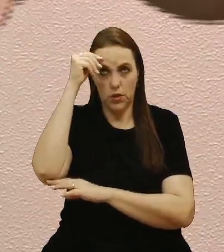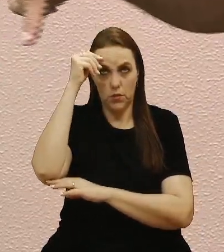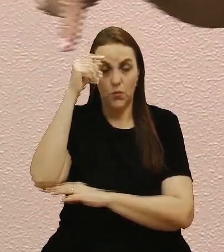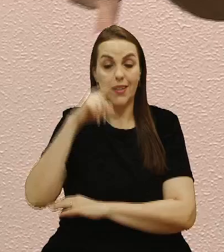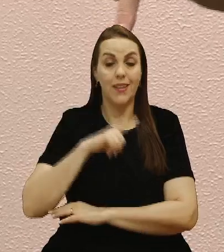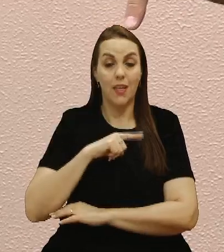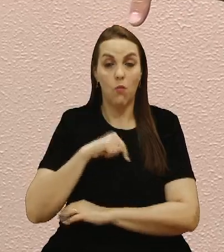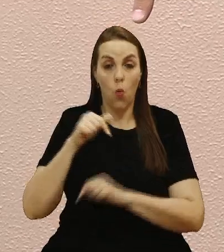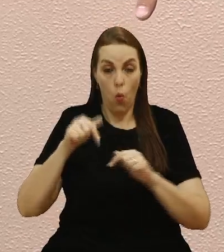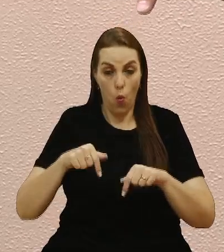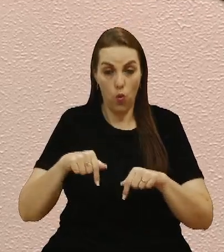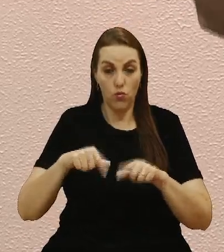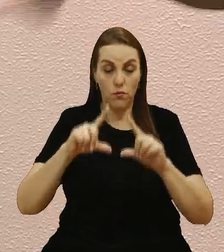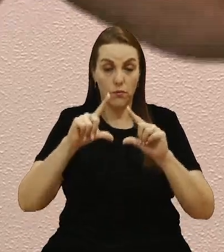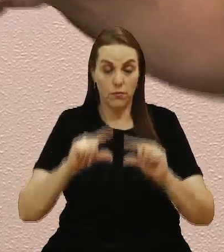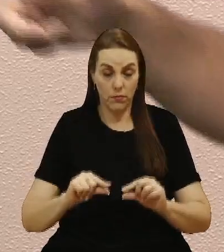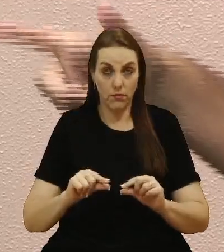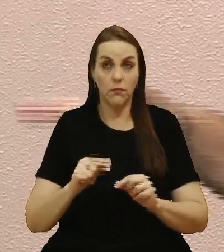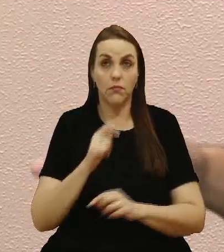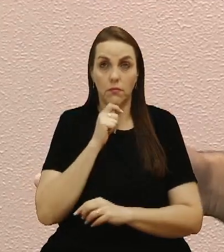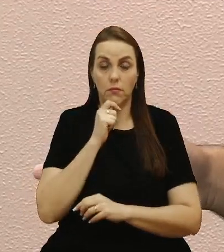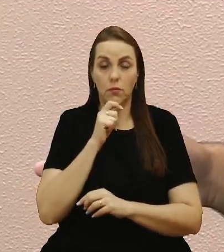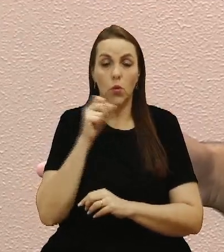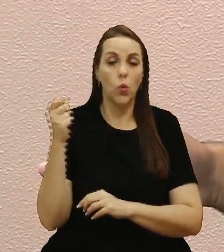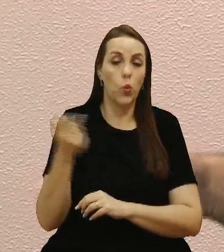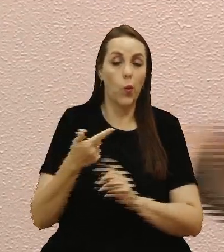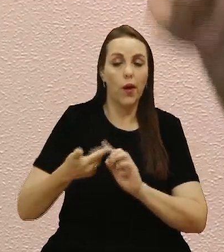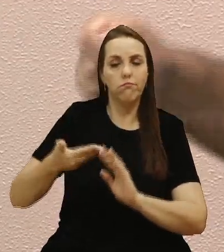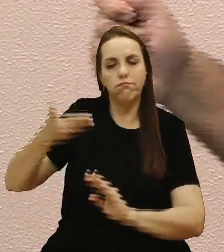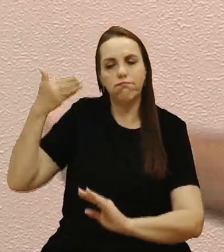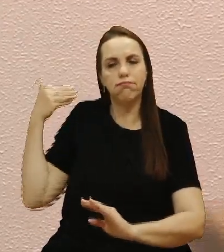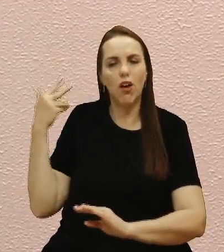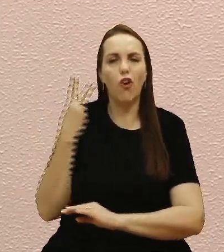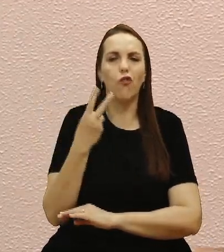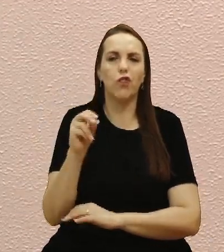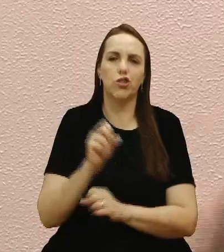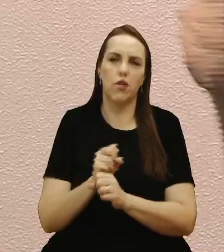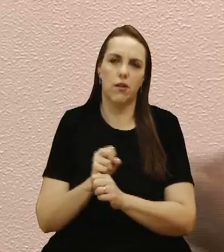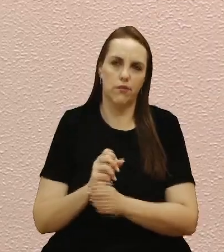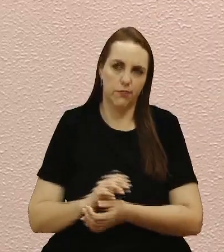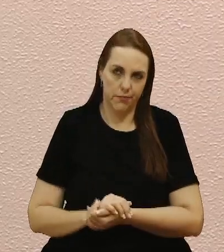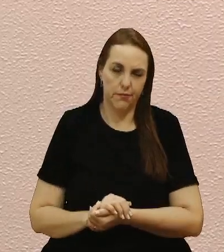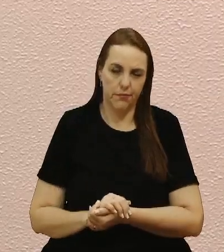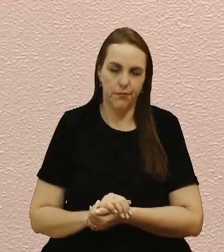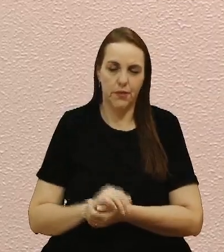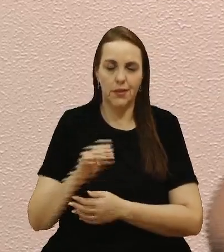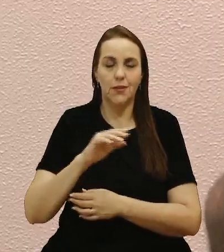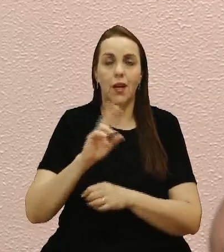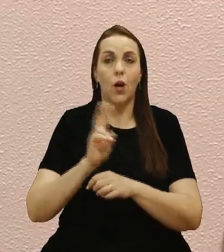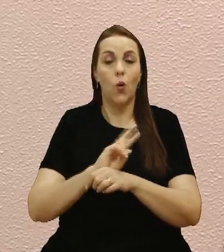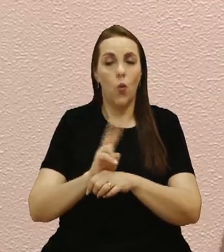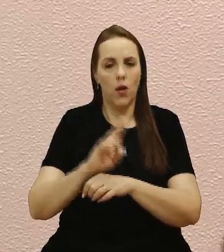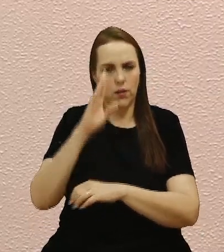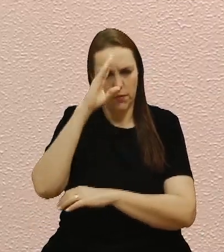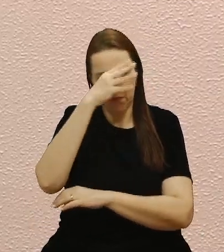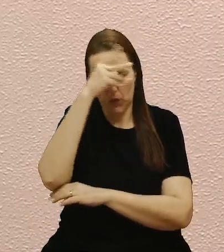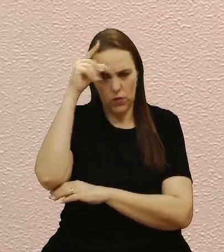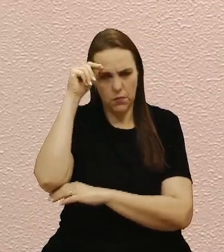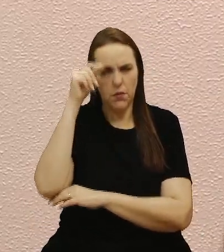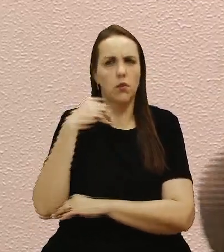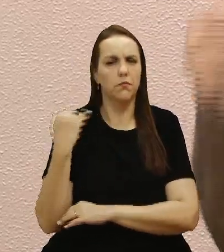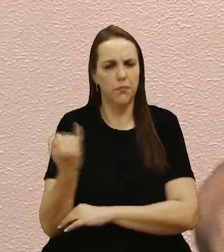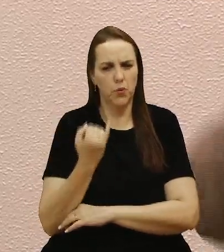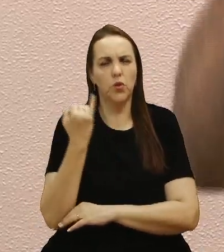guardas hoje do que há 20 anos atrás. Então, a guarda que presta um serviço tão relevante e que, por conta, vereador